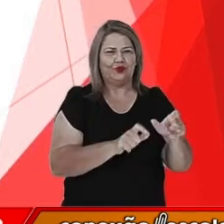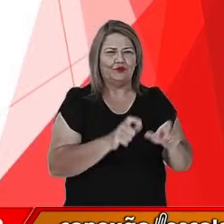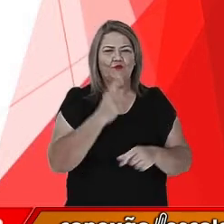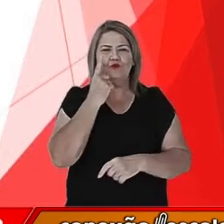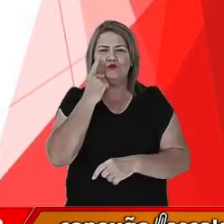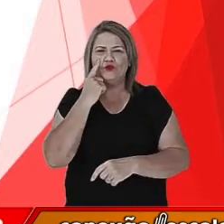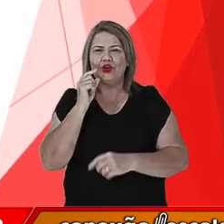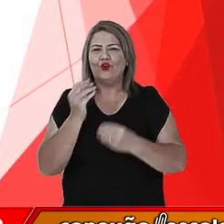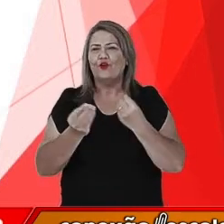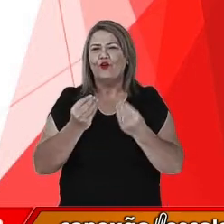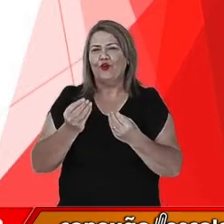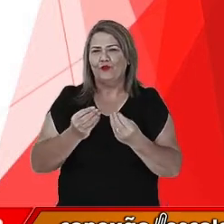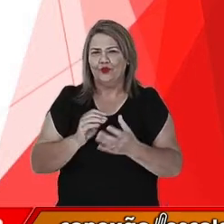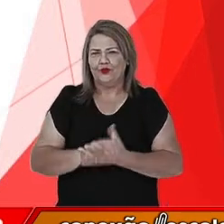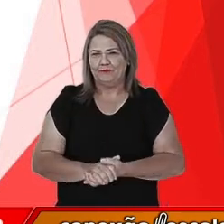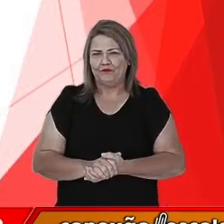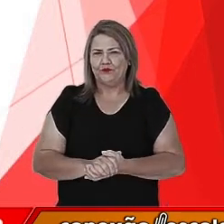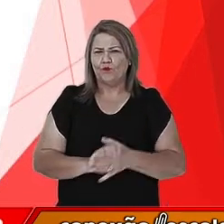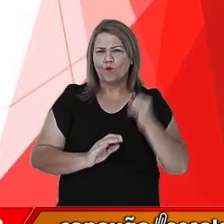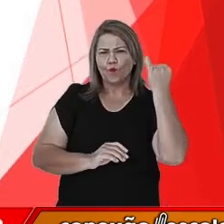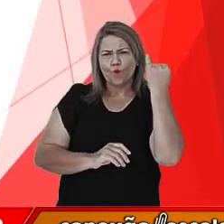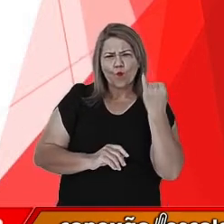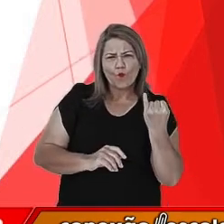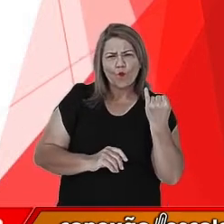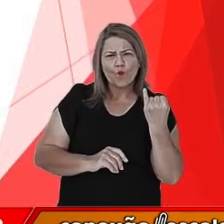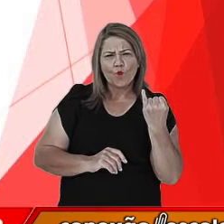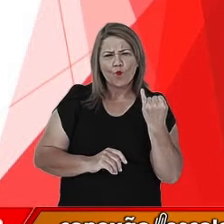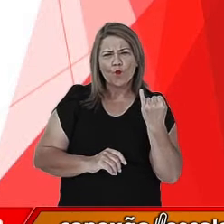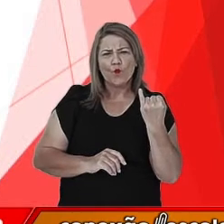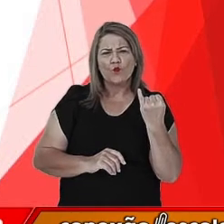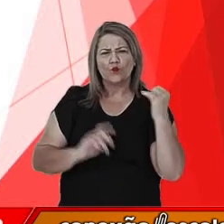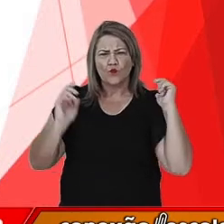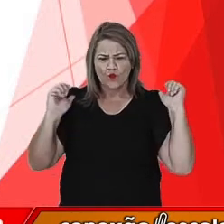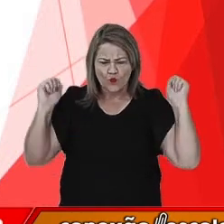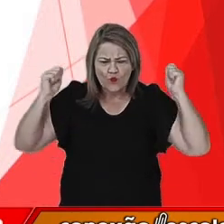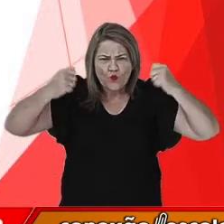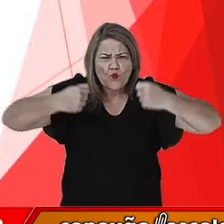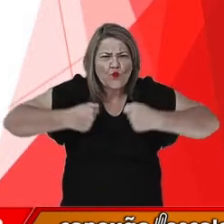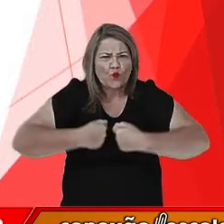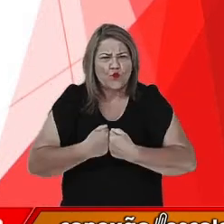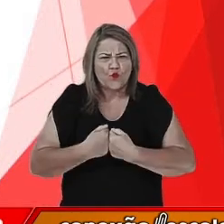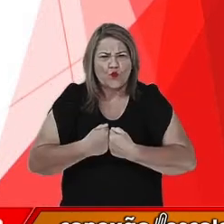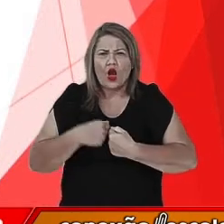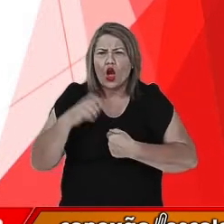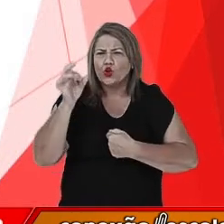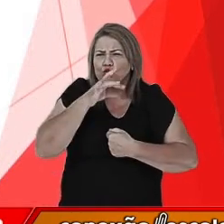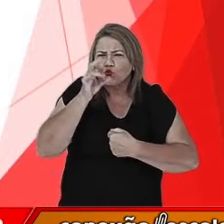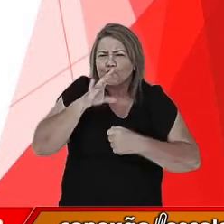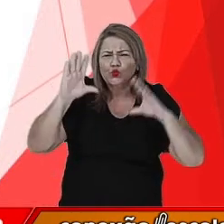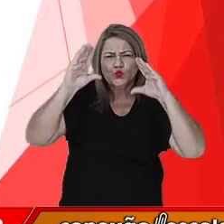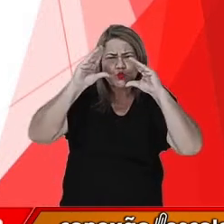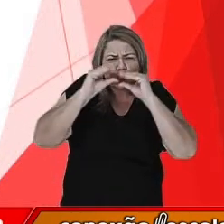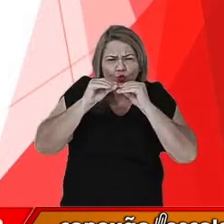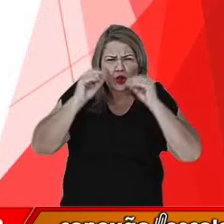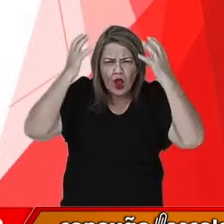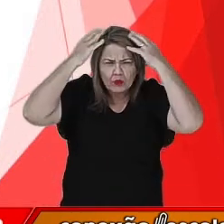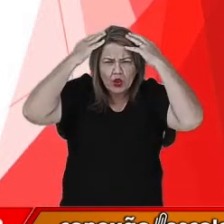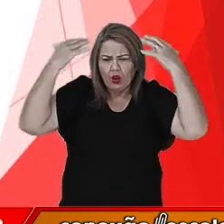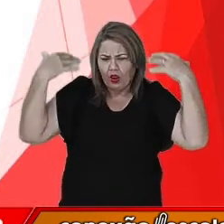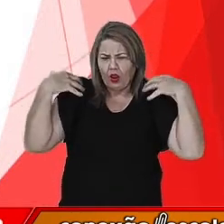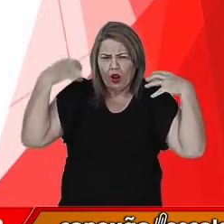esse trechinho. Esguio e magro, metido num largo blusão azul marinho, cabelos